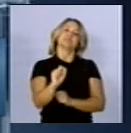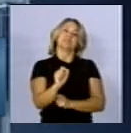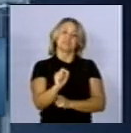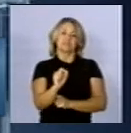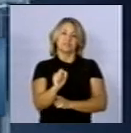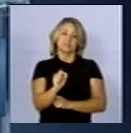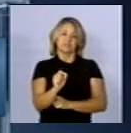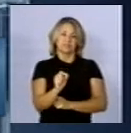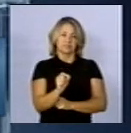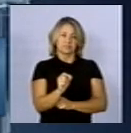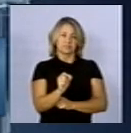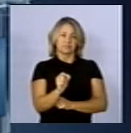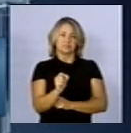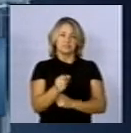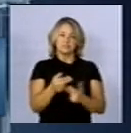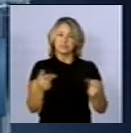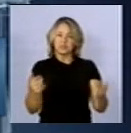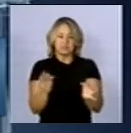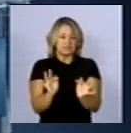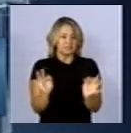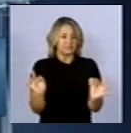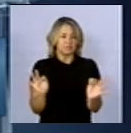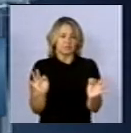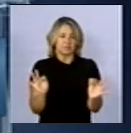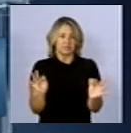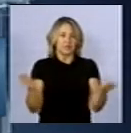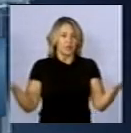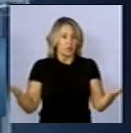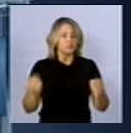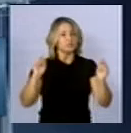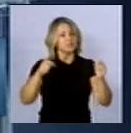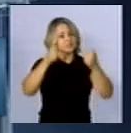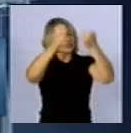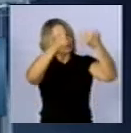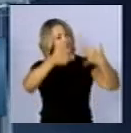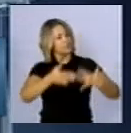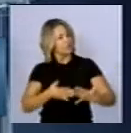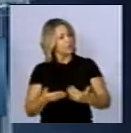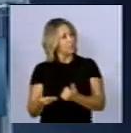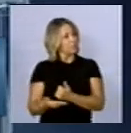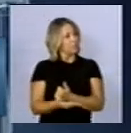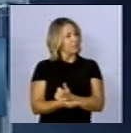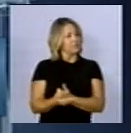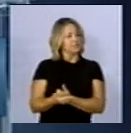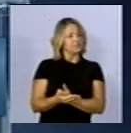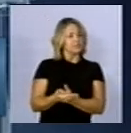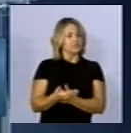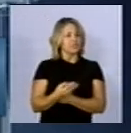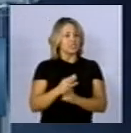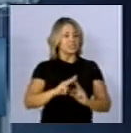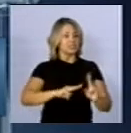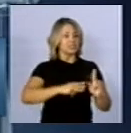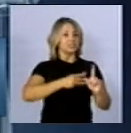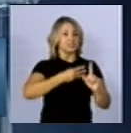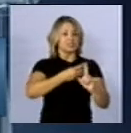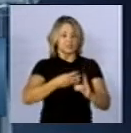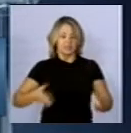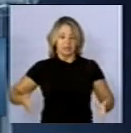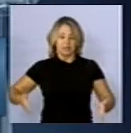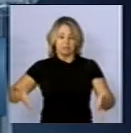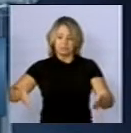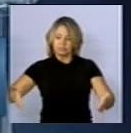uma forma bastante simplista que estaríamos hoje falando basicamente em triplicar as faixas de